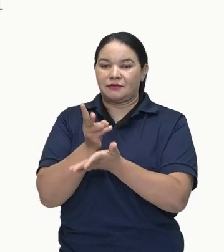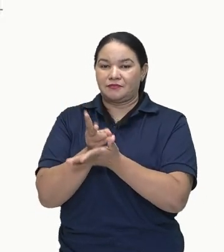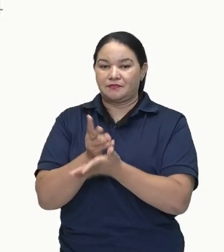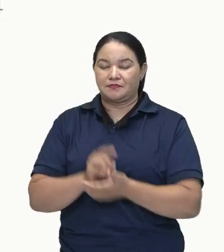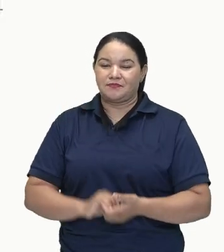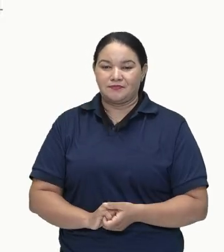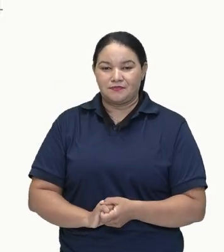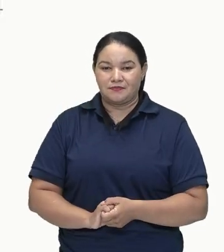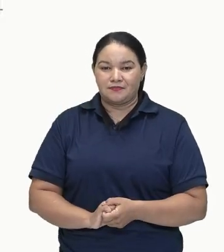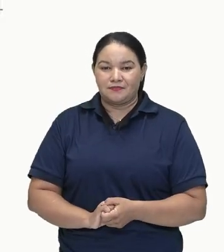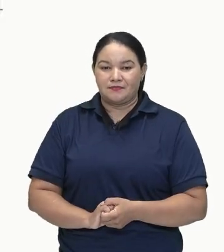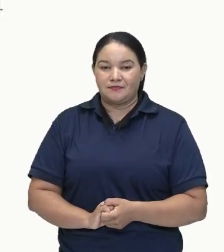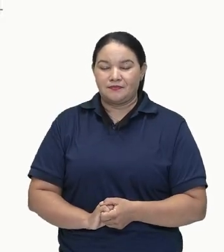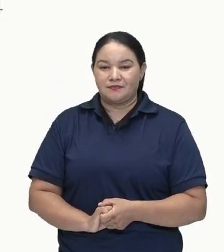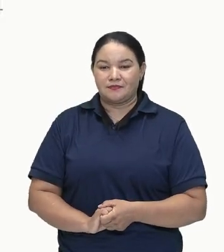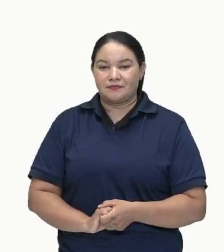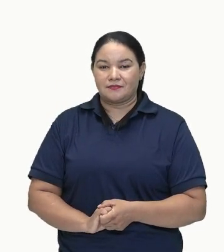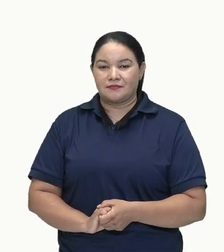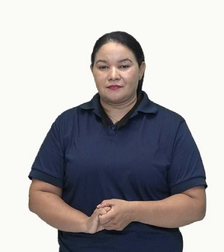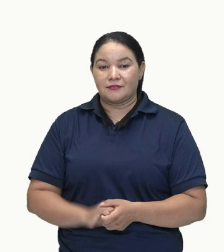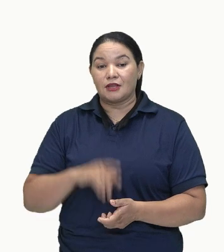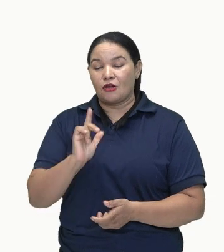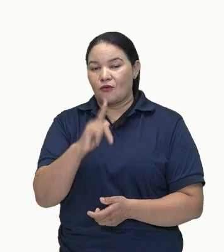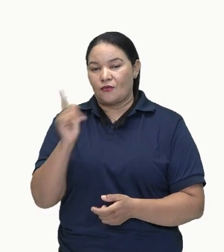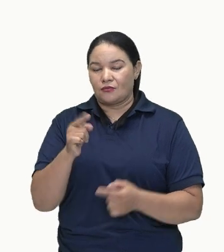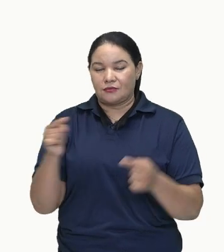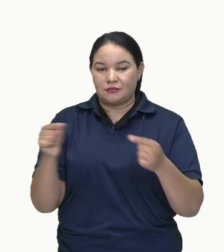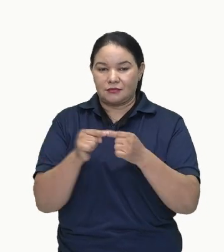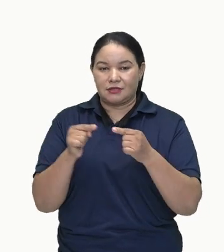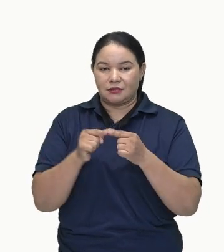ok? Vamos a outra aplicação.